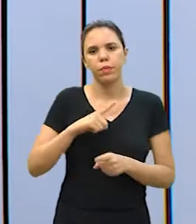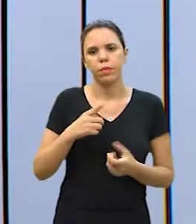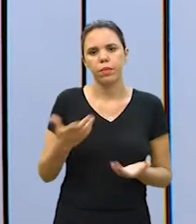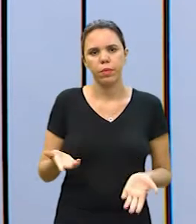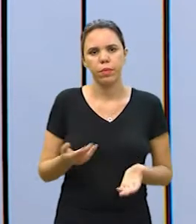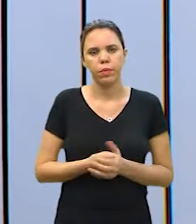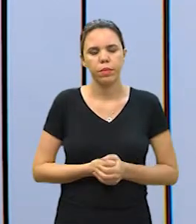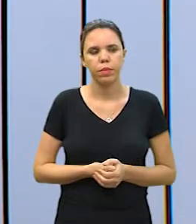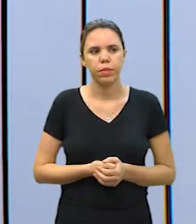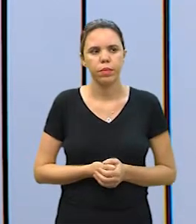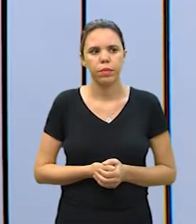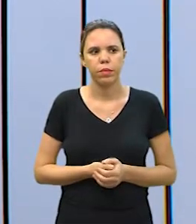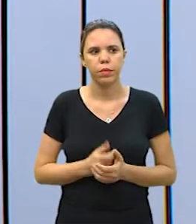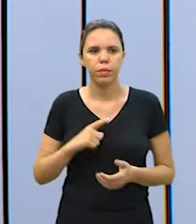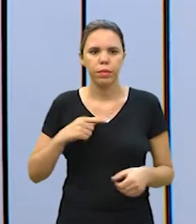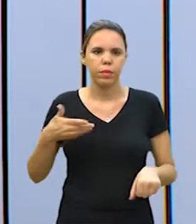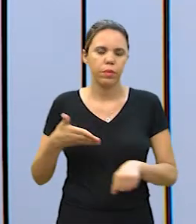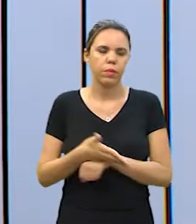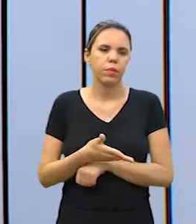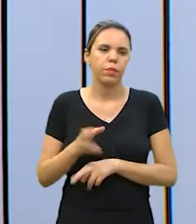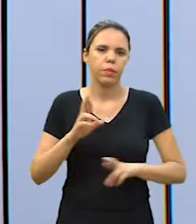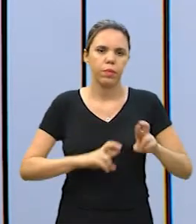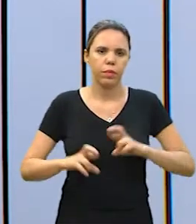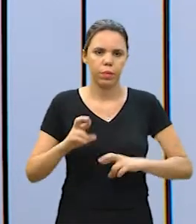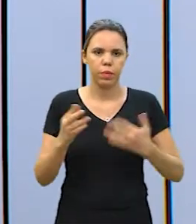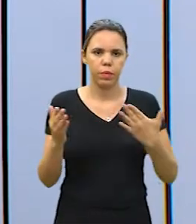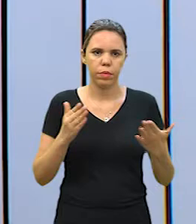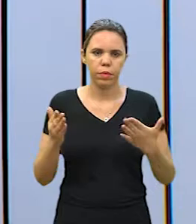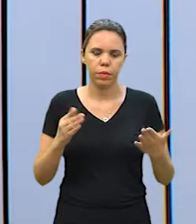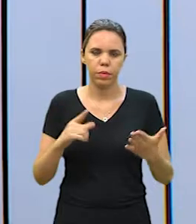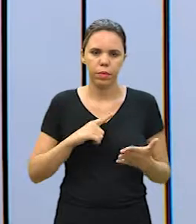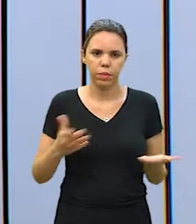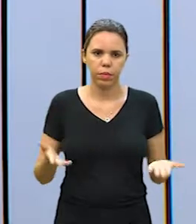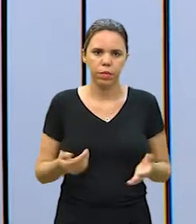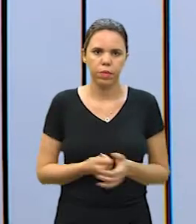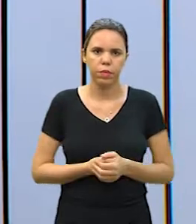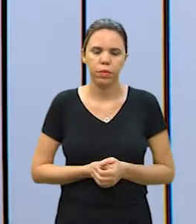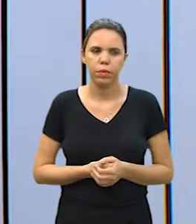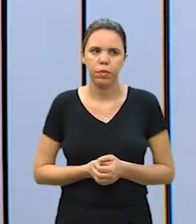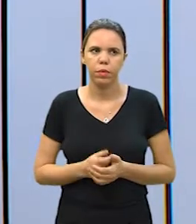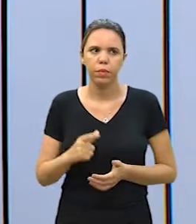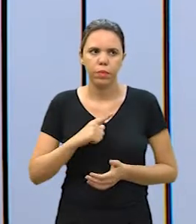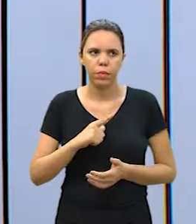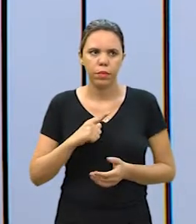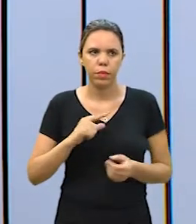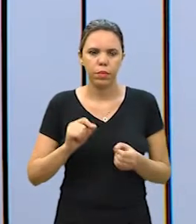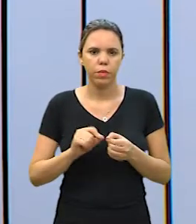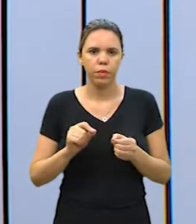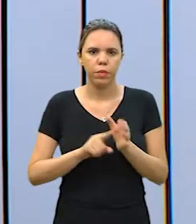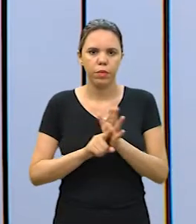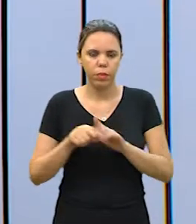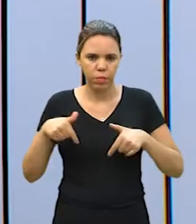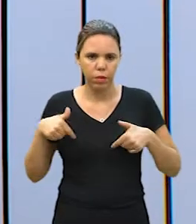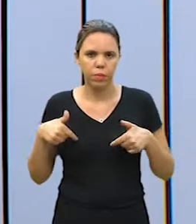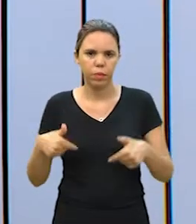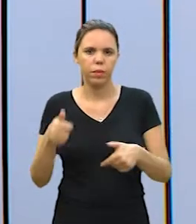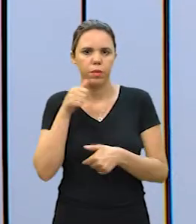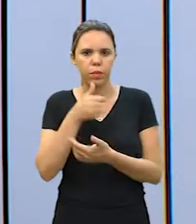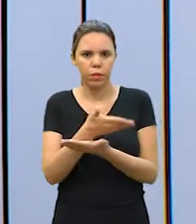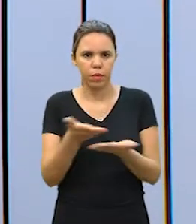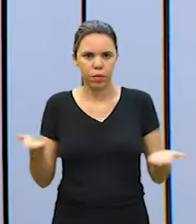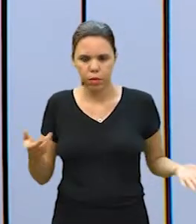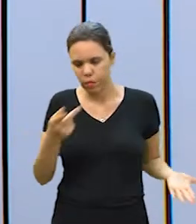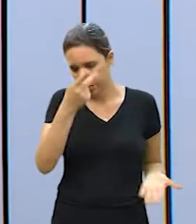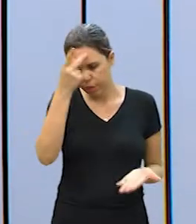que tinha para ter o acesso aos exames e comparar com o que nós temos hoje, nós temos que estar fazendo a busca ativa dessas